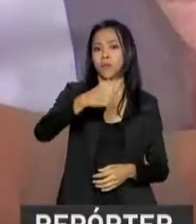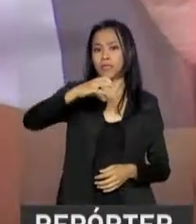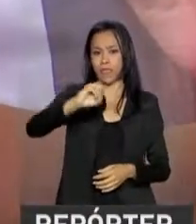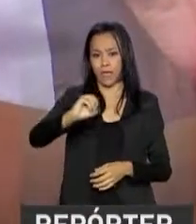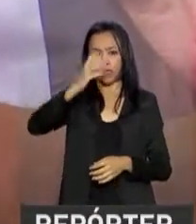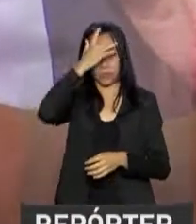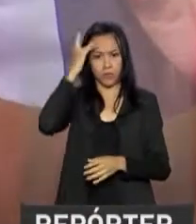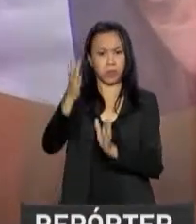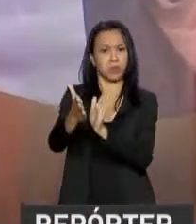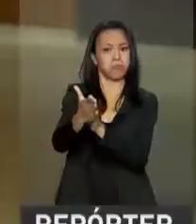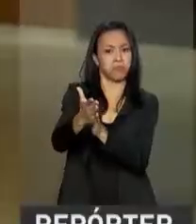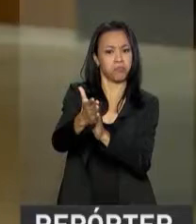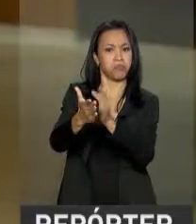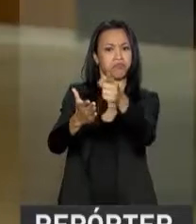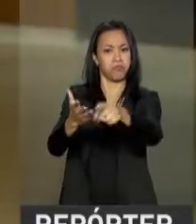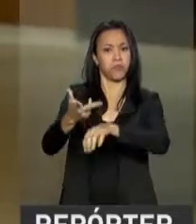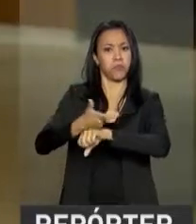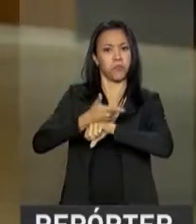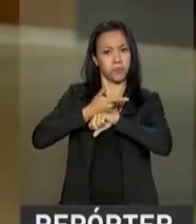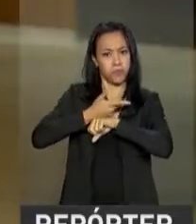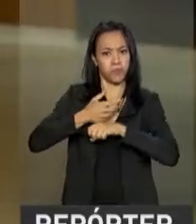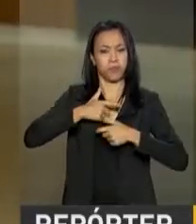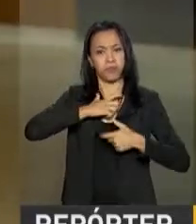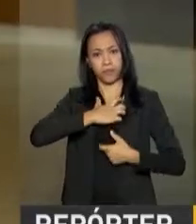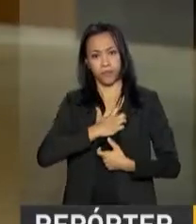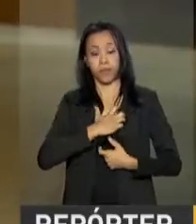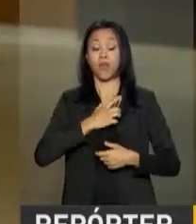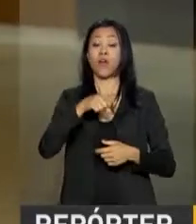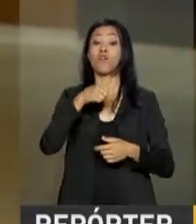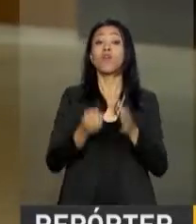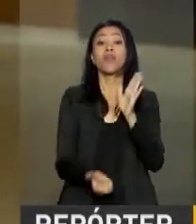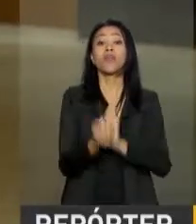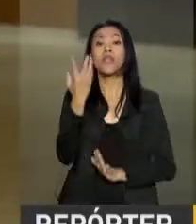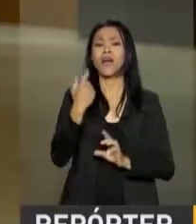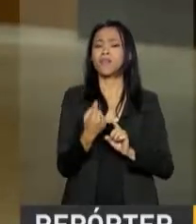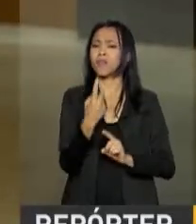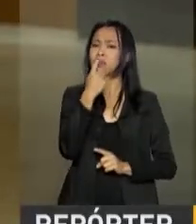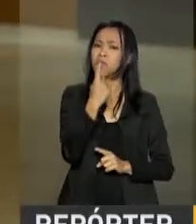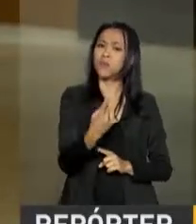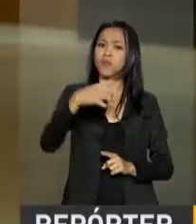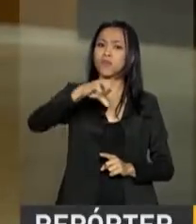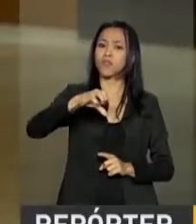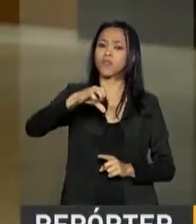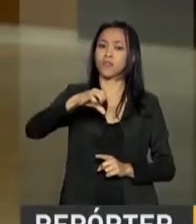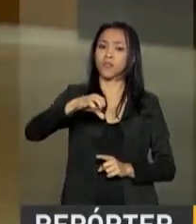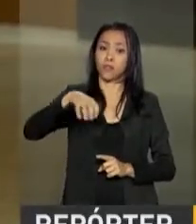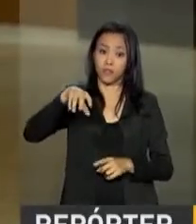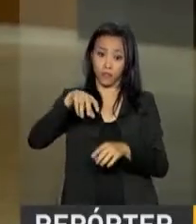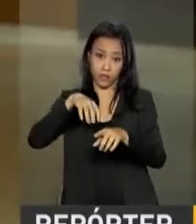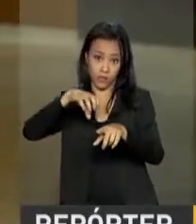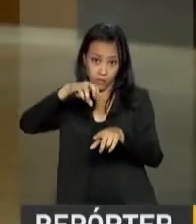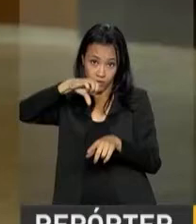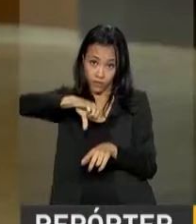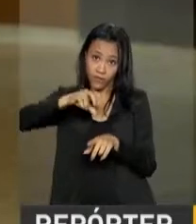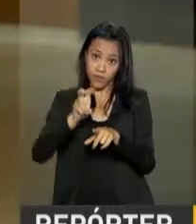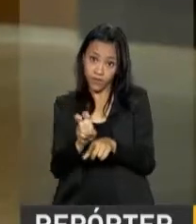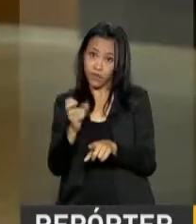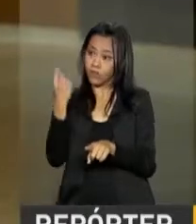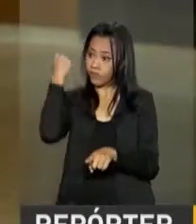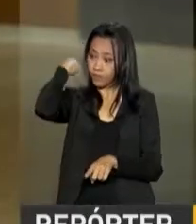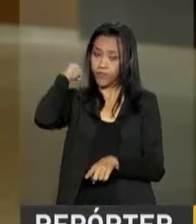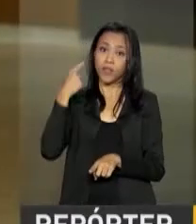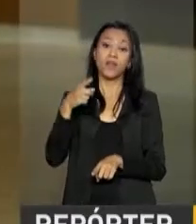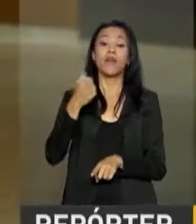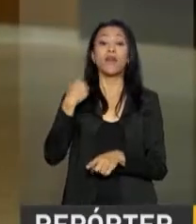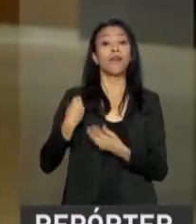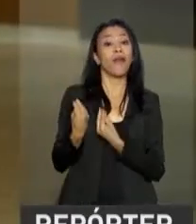educativo a condecoração foi criado em 1955 desde então ela é entregue a quem teve